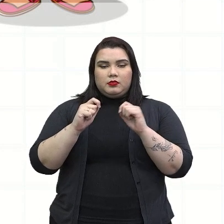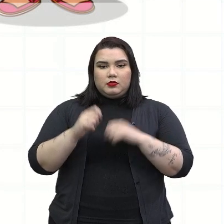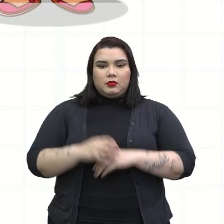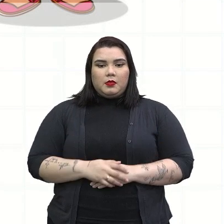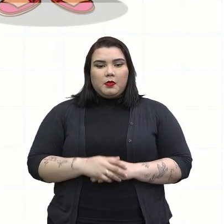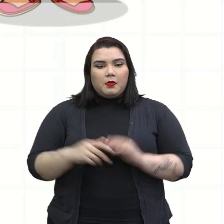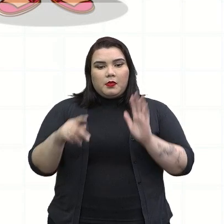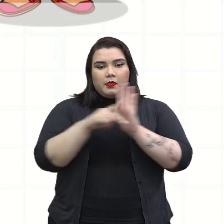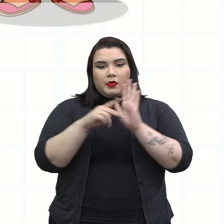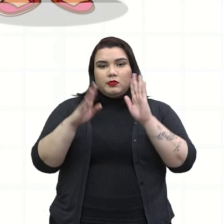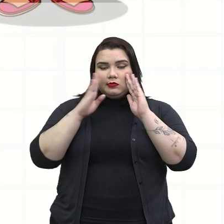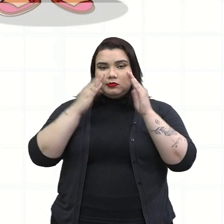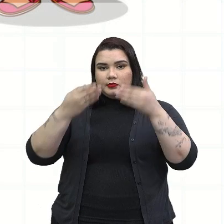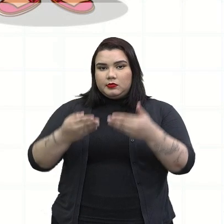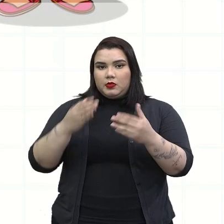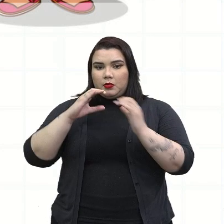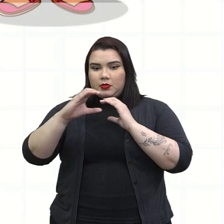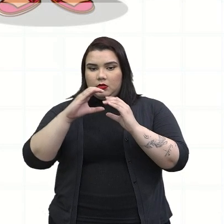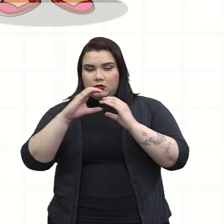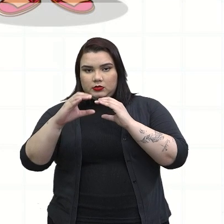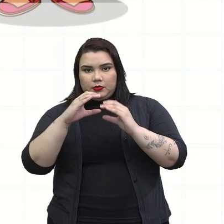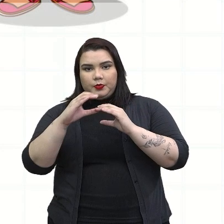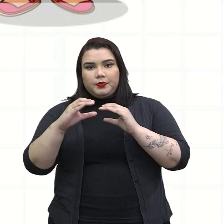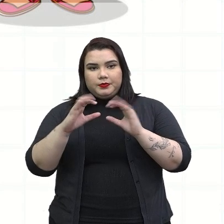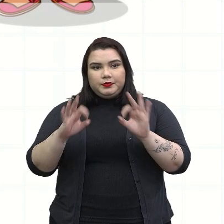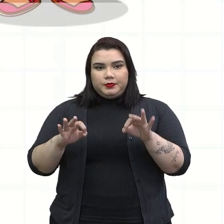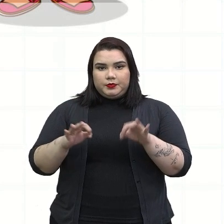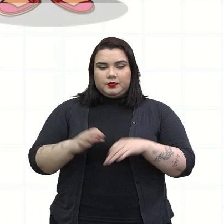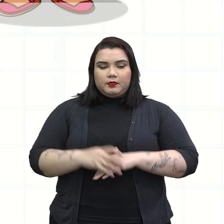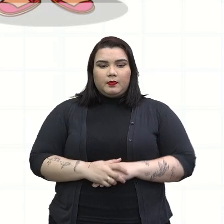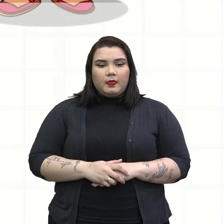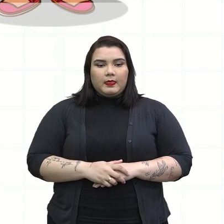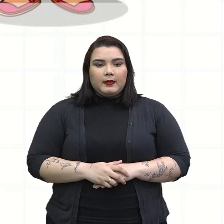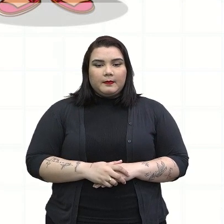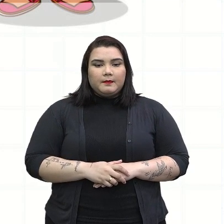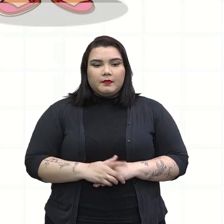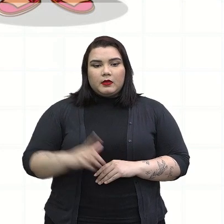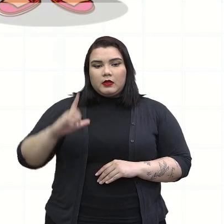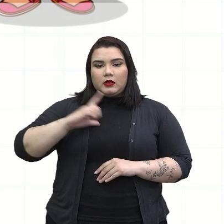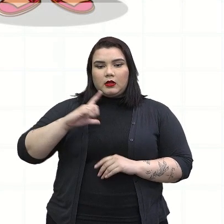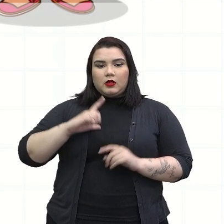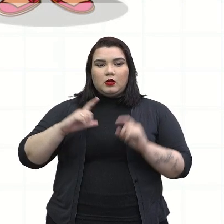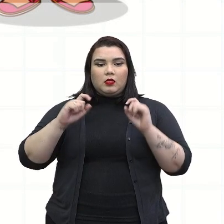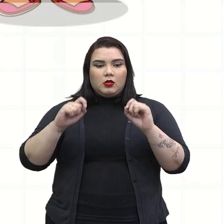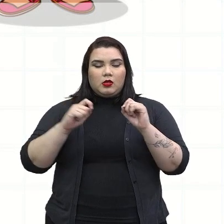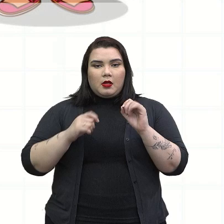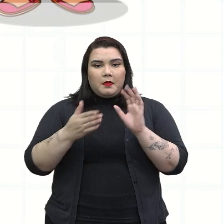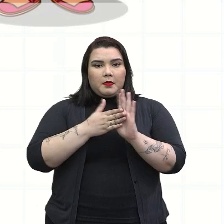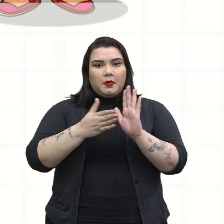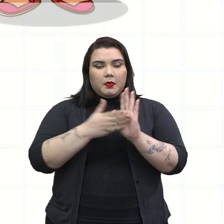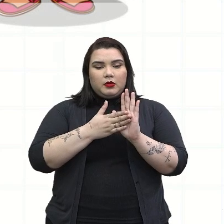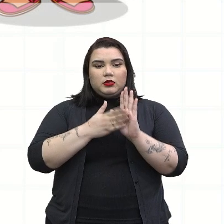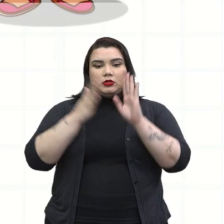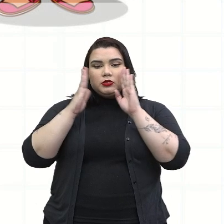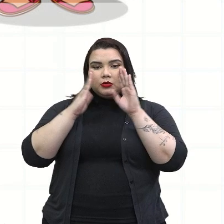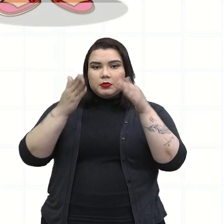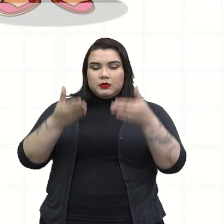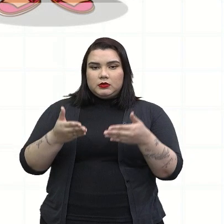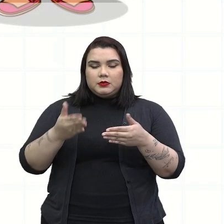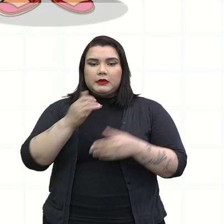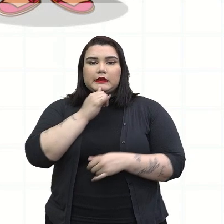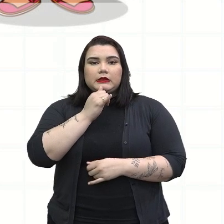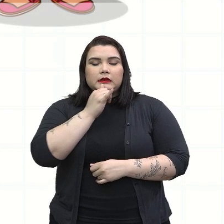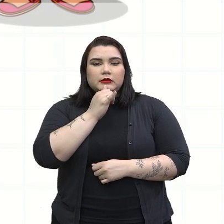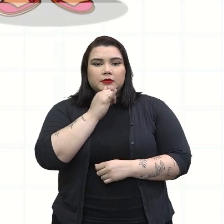a propósitos específicos na comunicação. Eles têm propósitos específicos, por